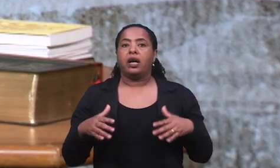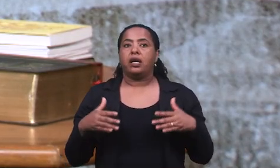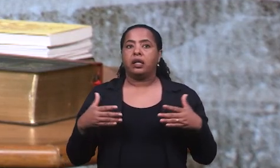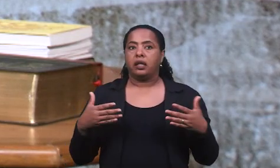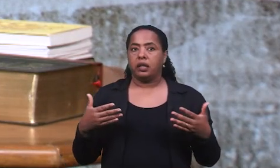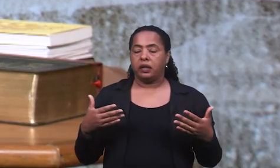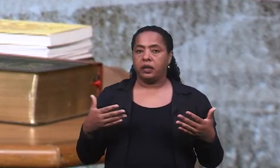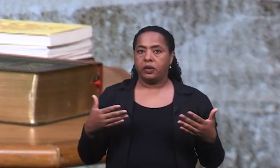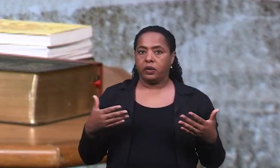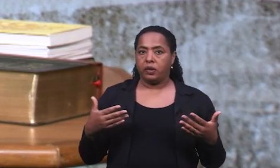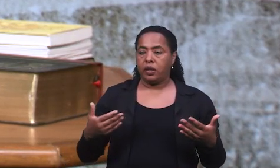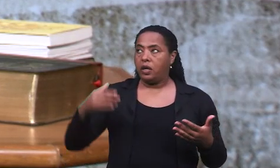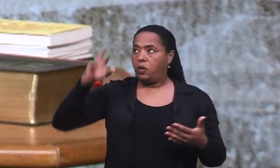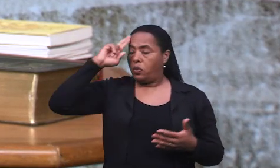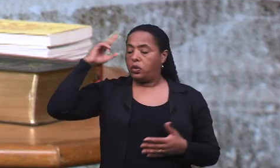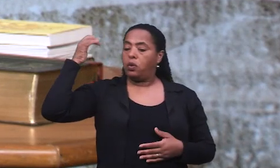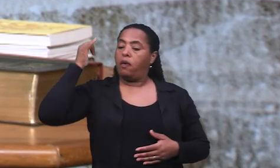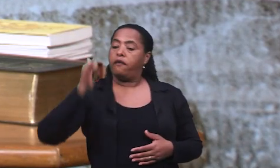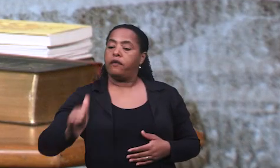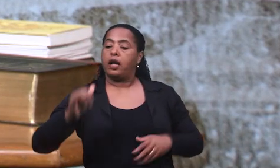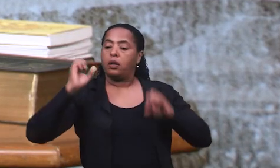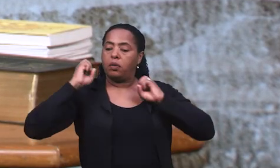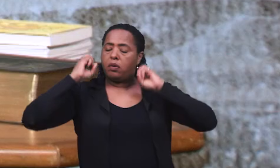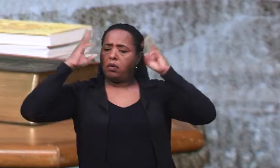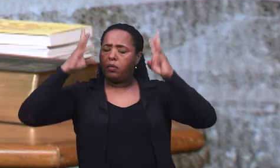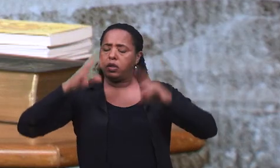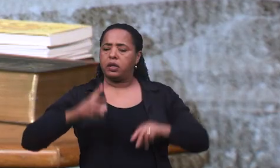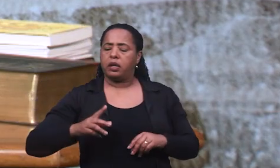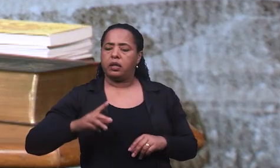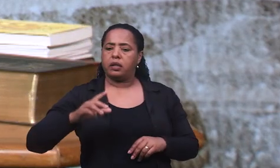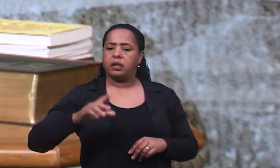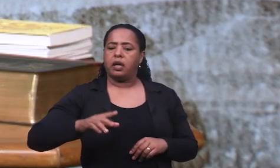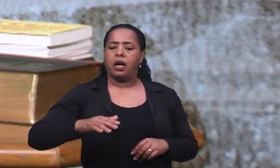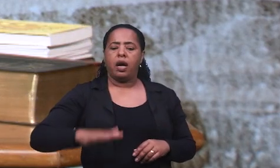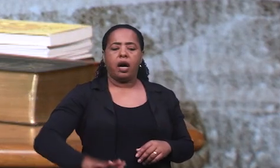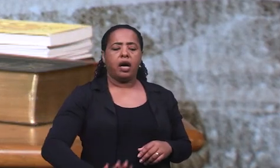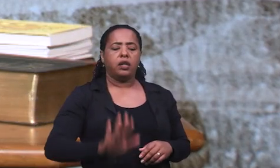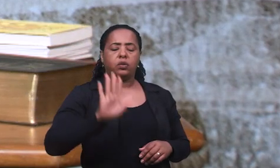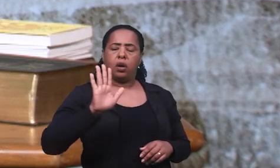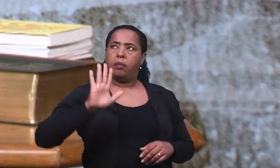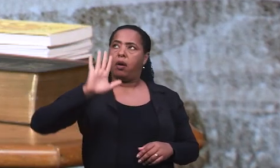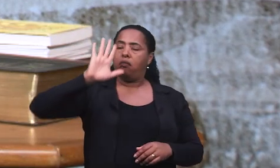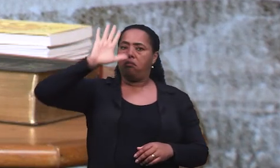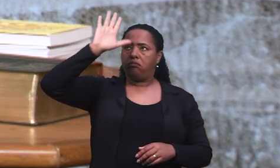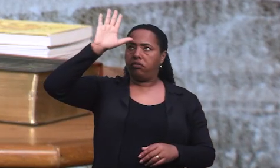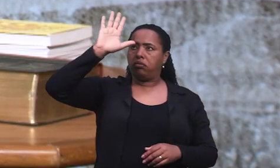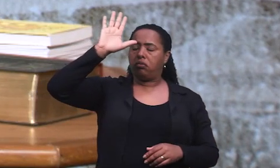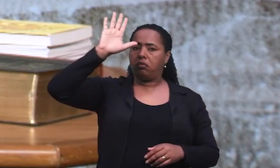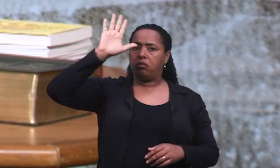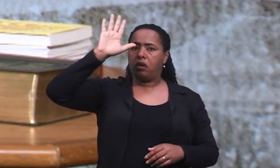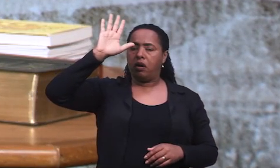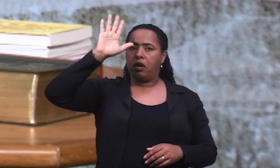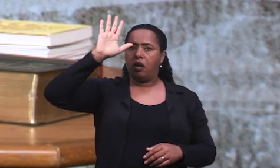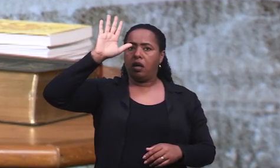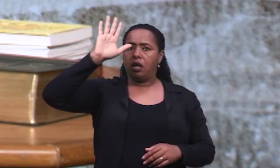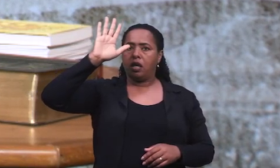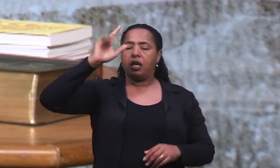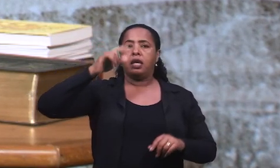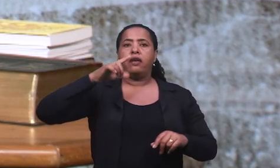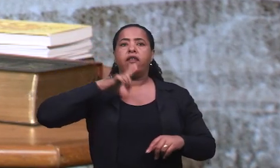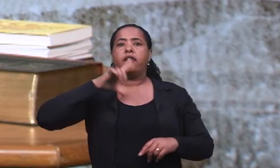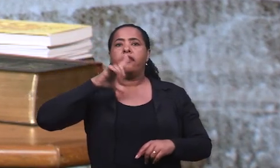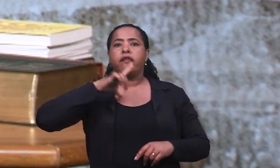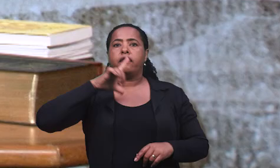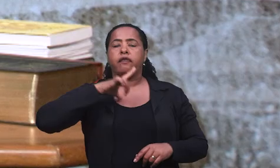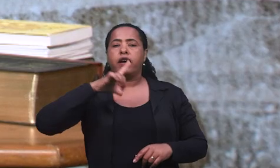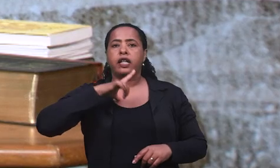Então disse o Senhor a Moisés: estende a tua mão para o céu, e haverá saraiva em toda